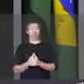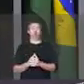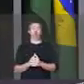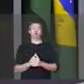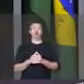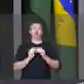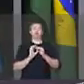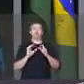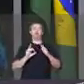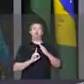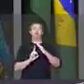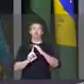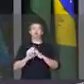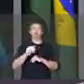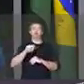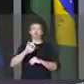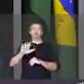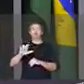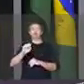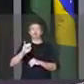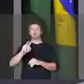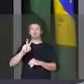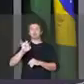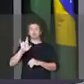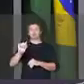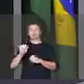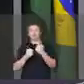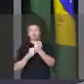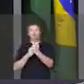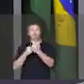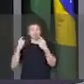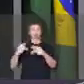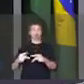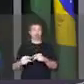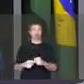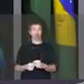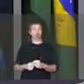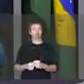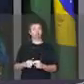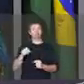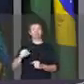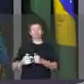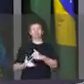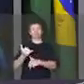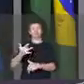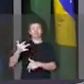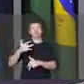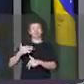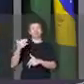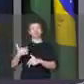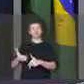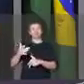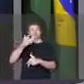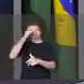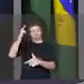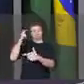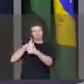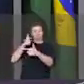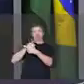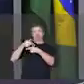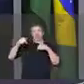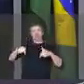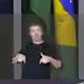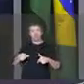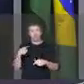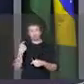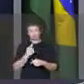indulto, apoiar o deputado Daniel Silveira, que tem sido vítima de escárnio aqui. Nós, enquanto